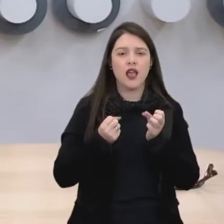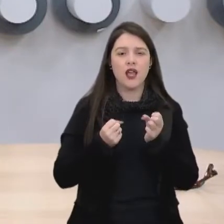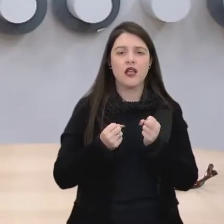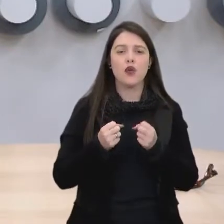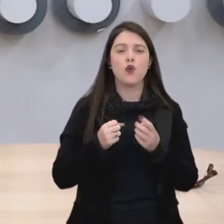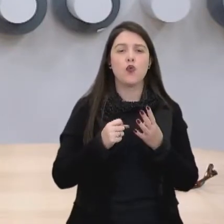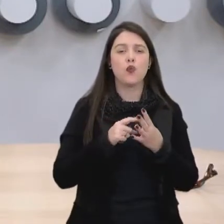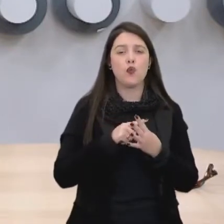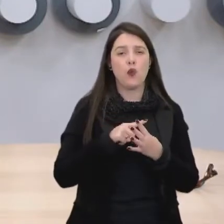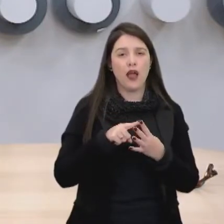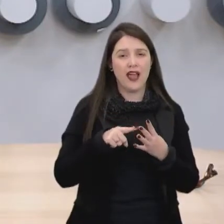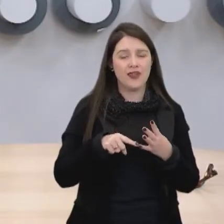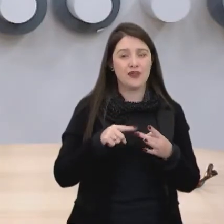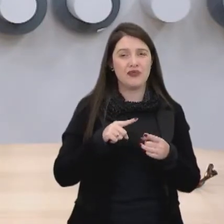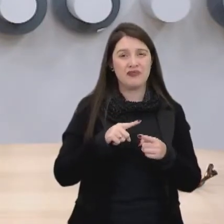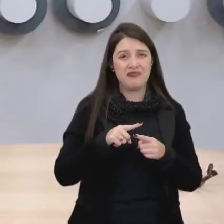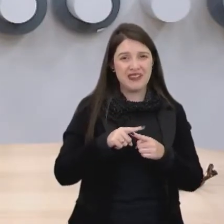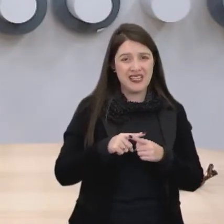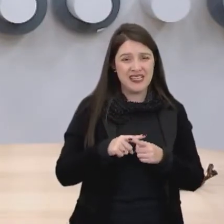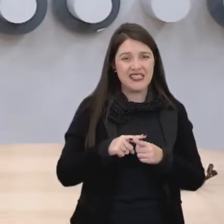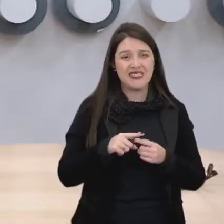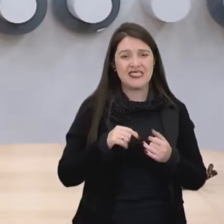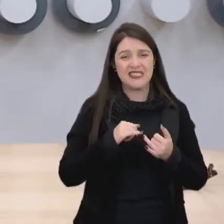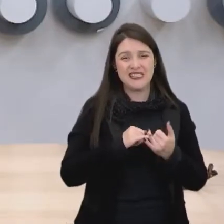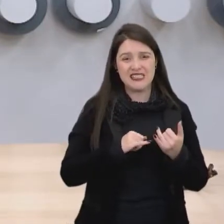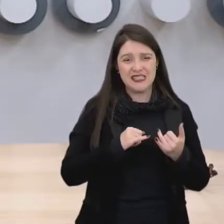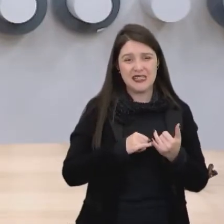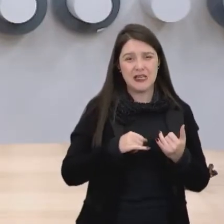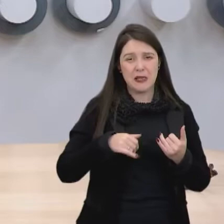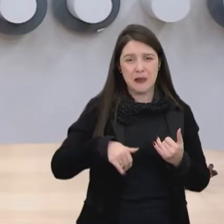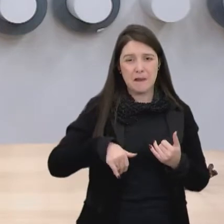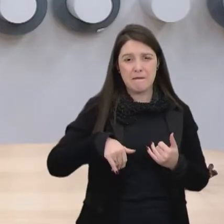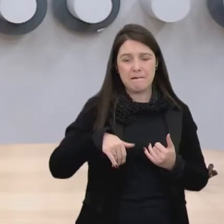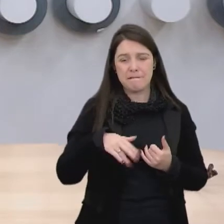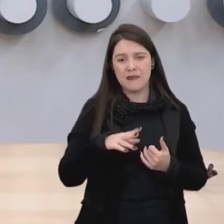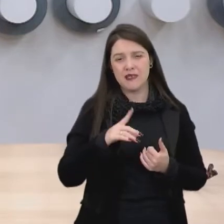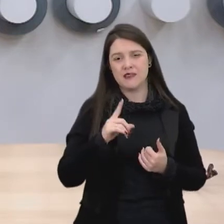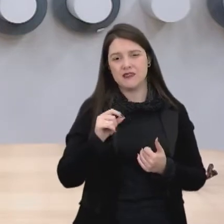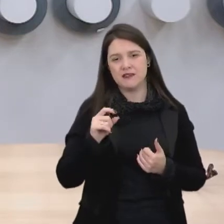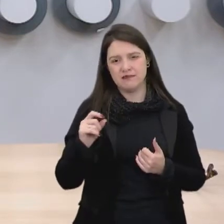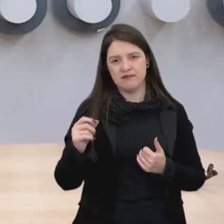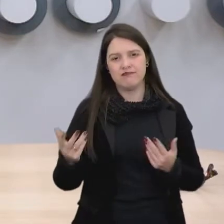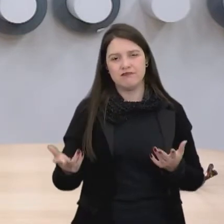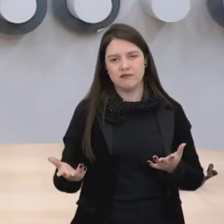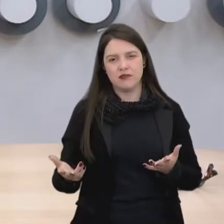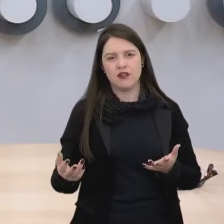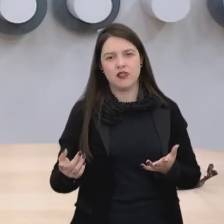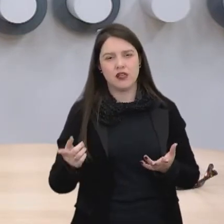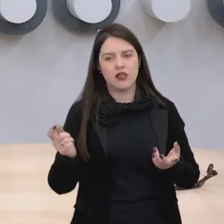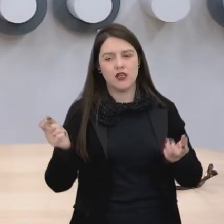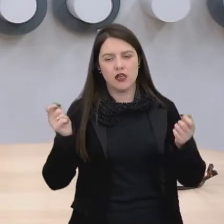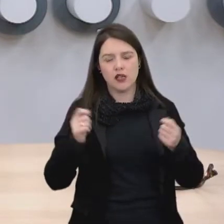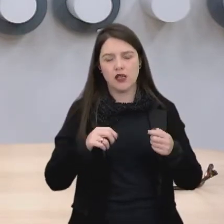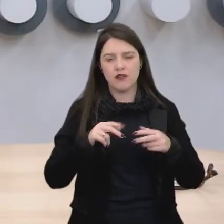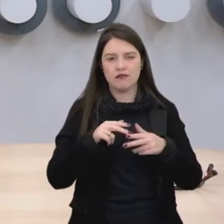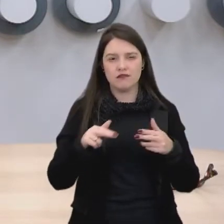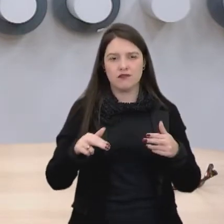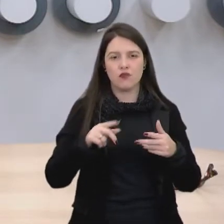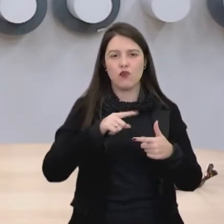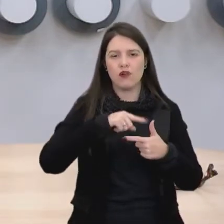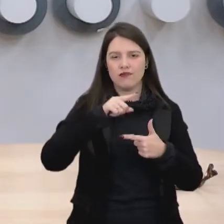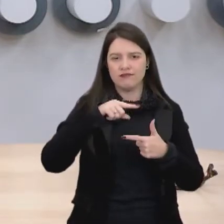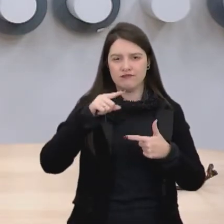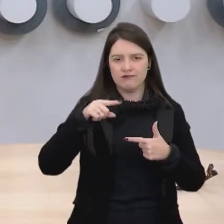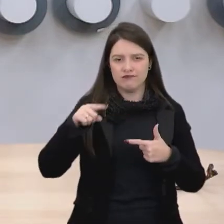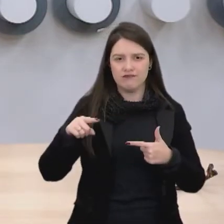vezes mais do que que não tem instrução nenhuma, né? Então ele acaba tendo um trabalho aí,